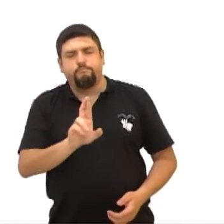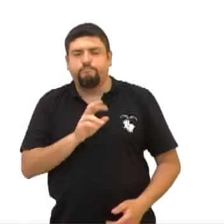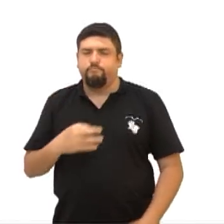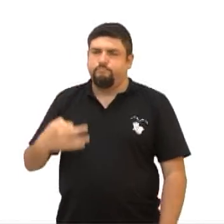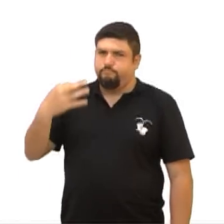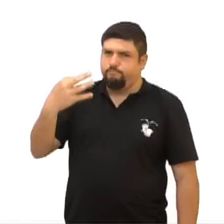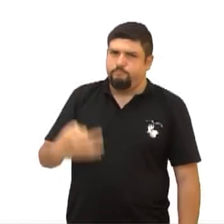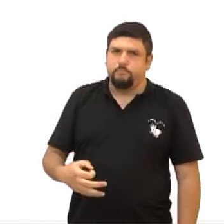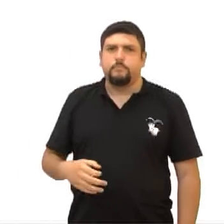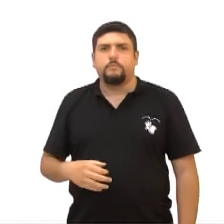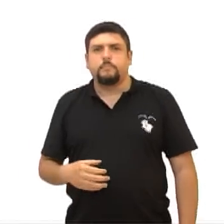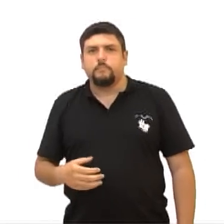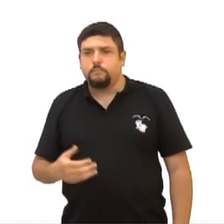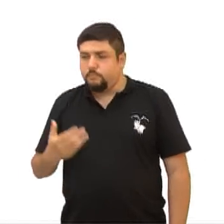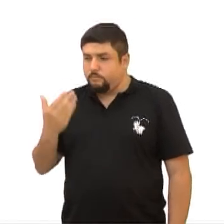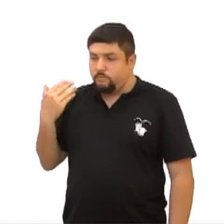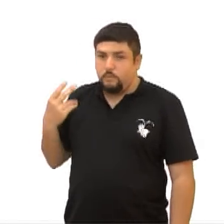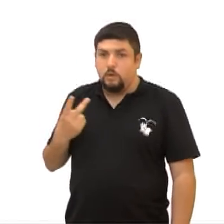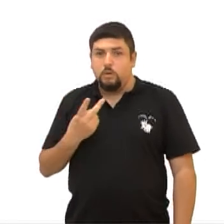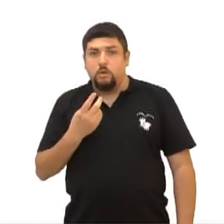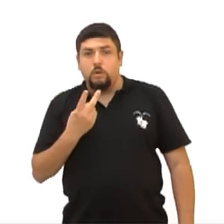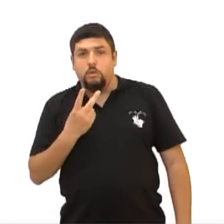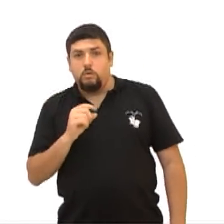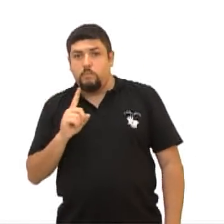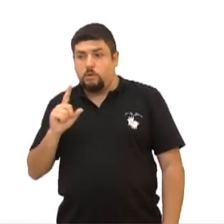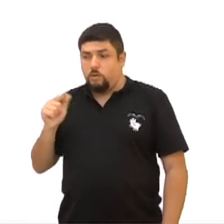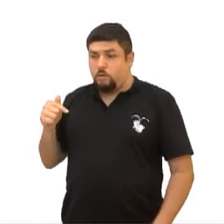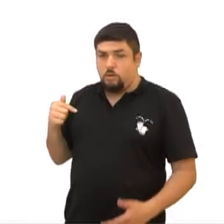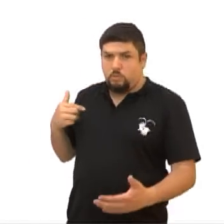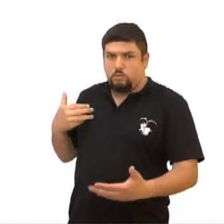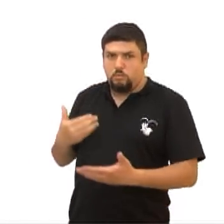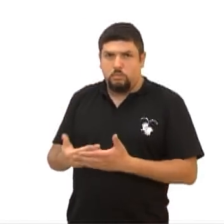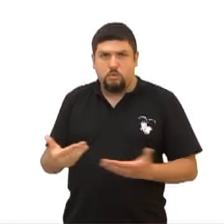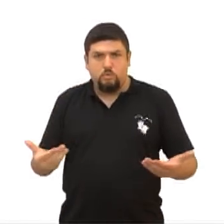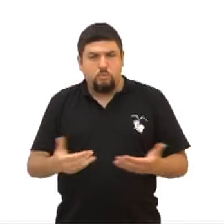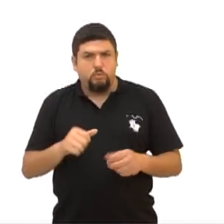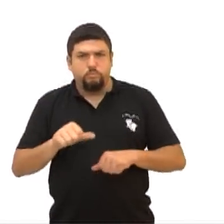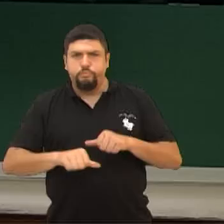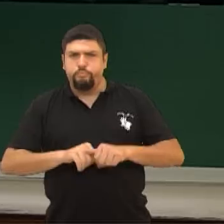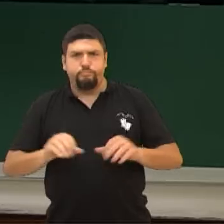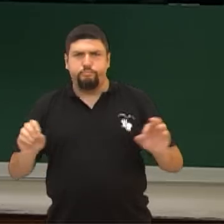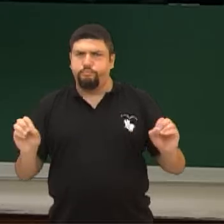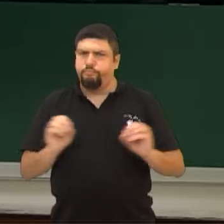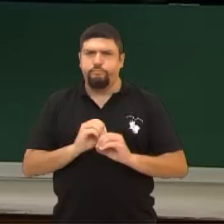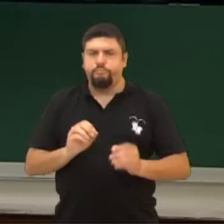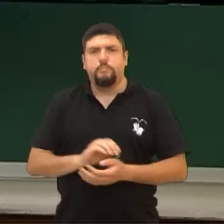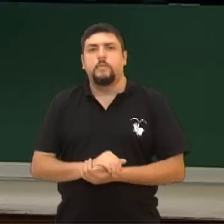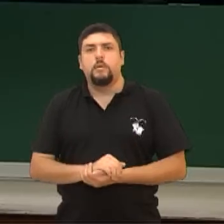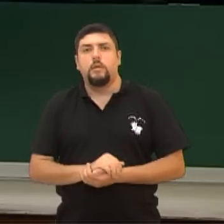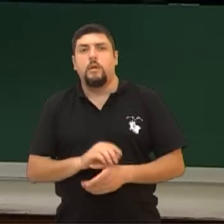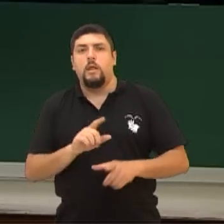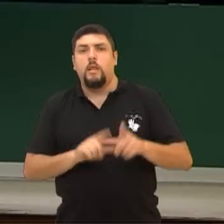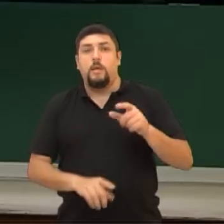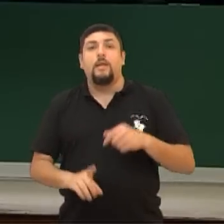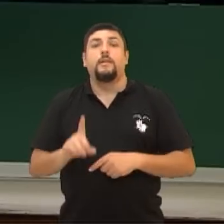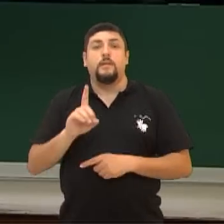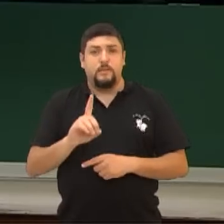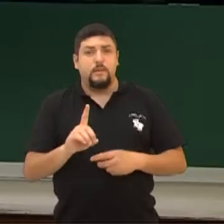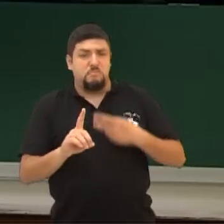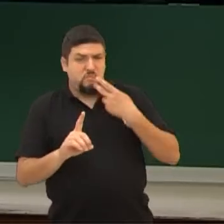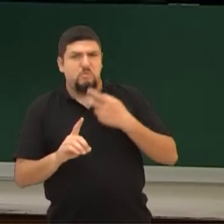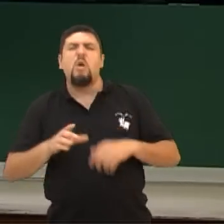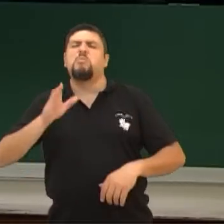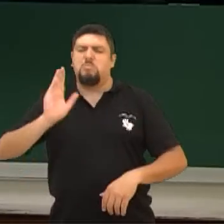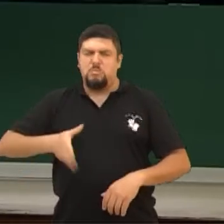fácil. 2017 para 2020 não mudou quase nada. E a letra D está dizendo que foi resolvido o